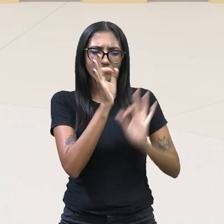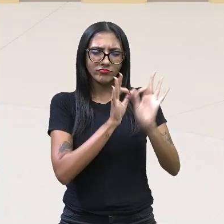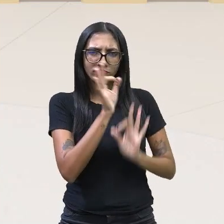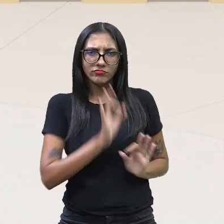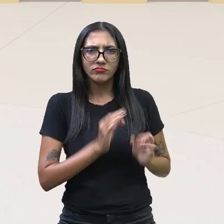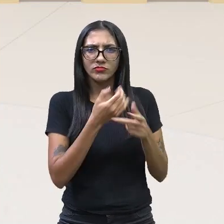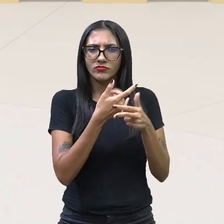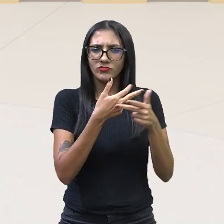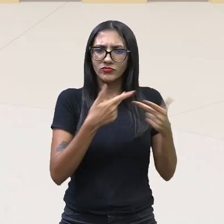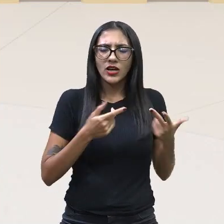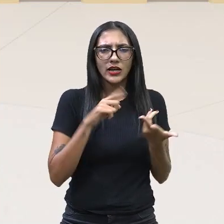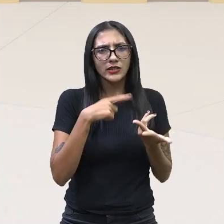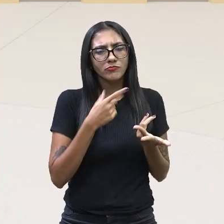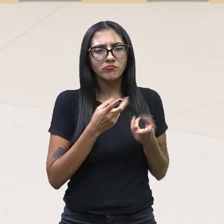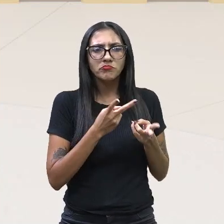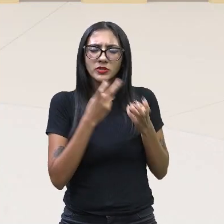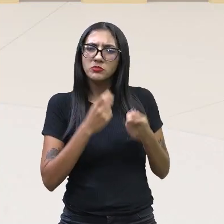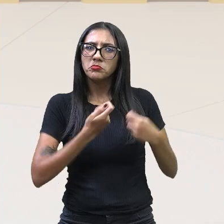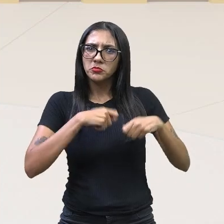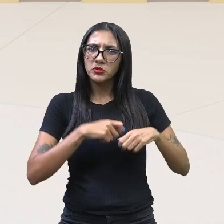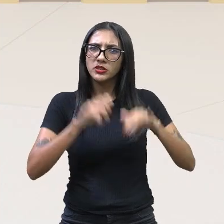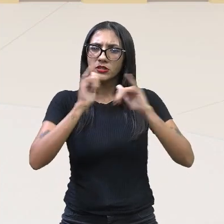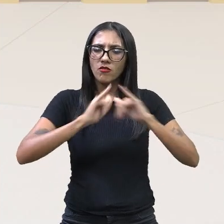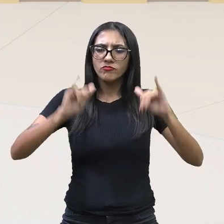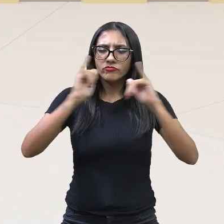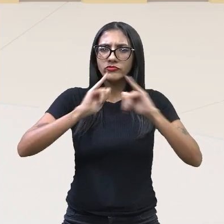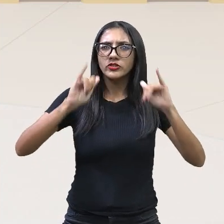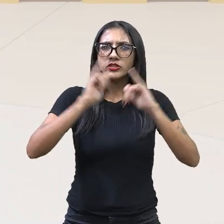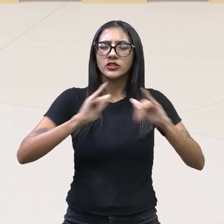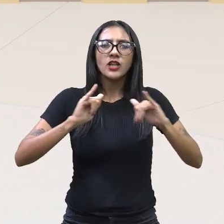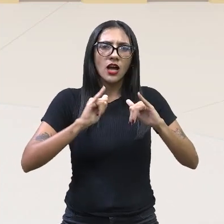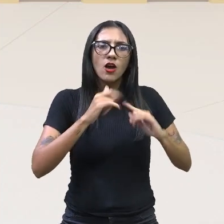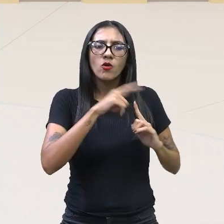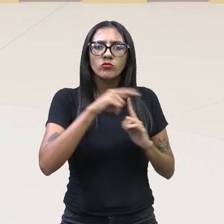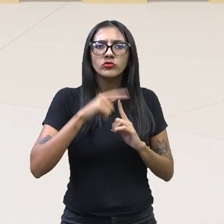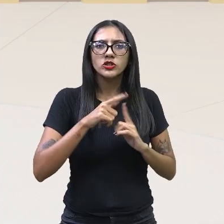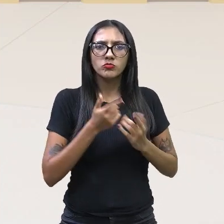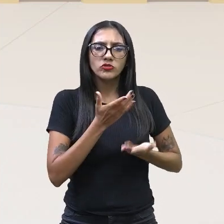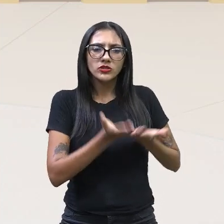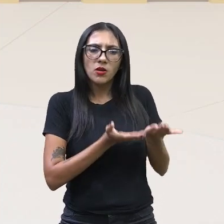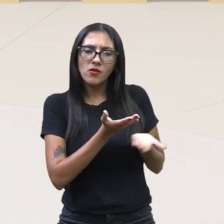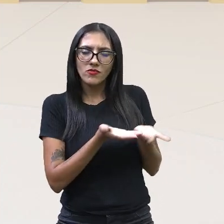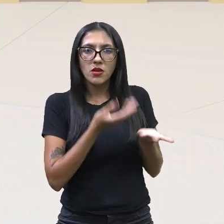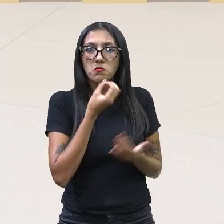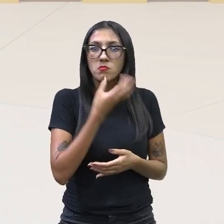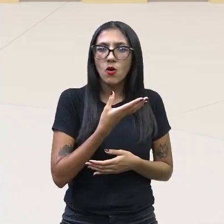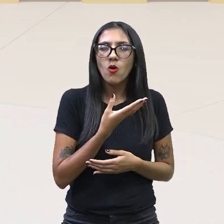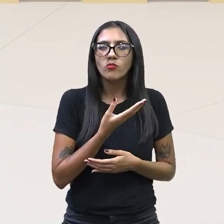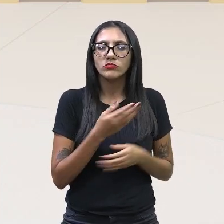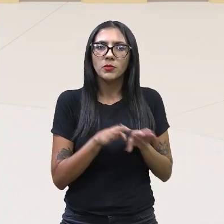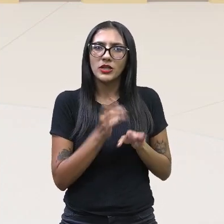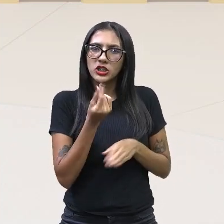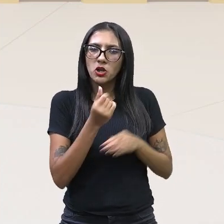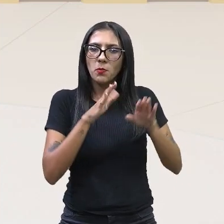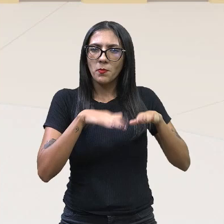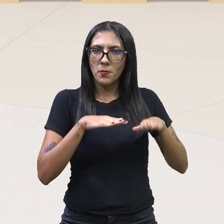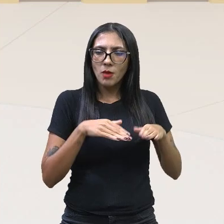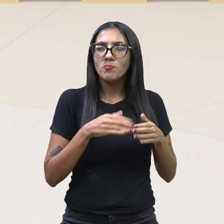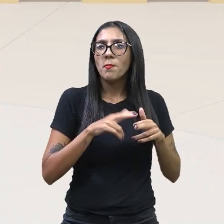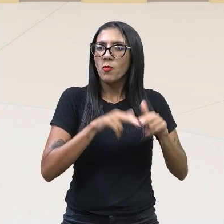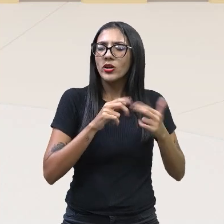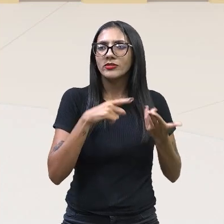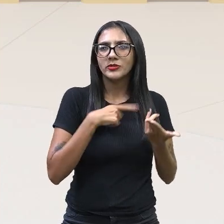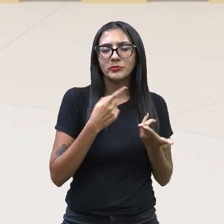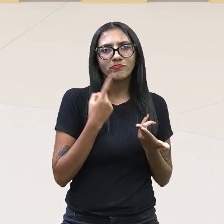tipos, ele sente essa necessidade de divulgar os serviços de forma barata e rápida. Então ele decidiu divulgar, né,